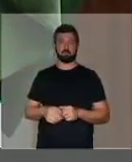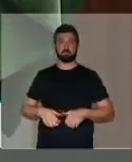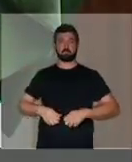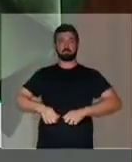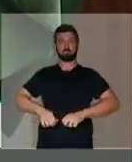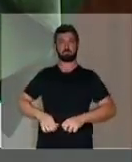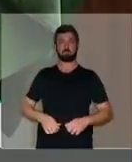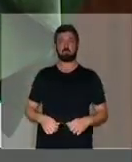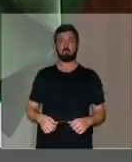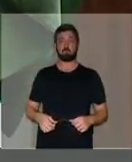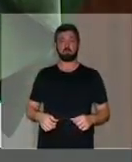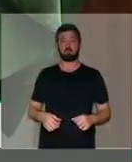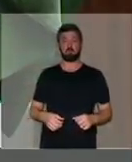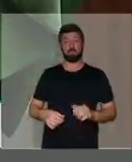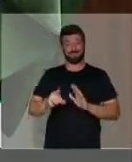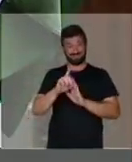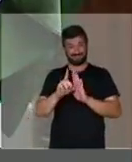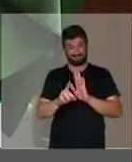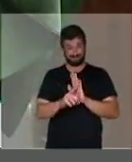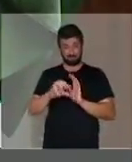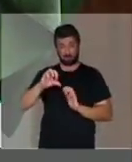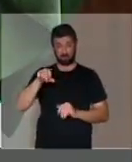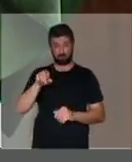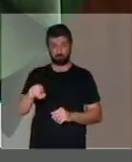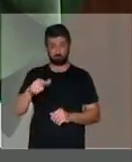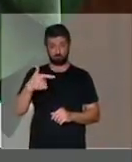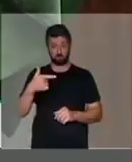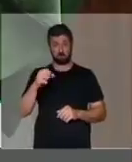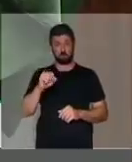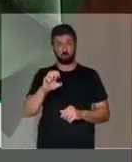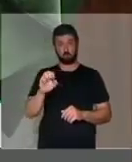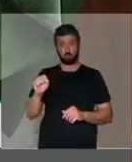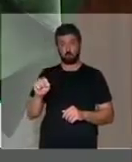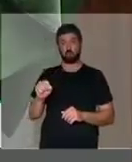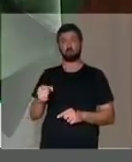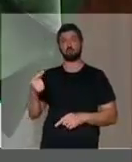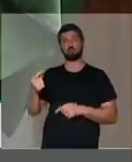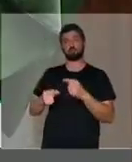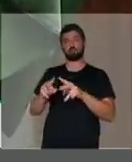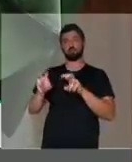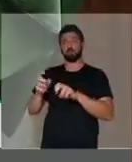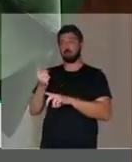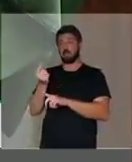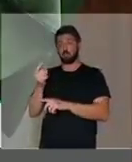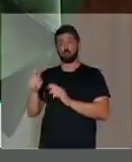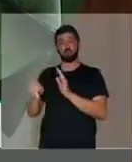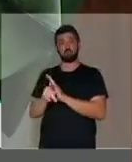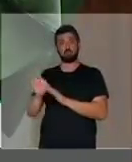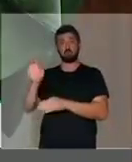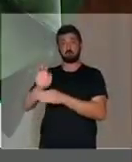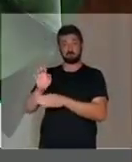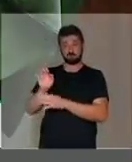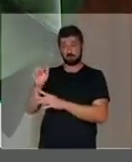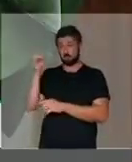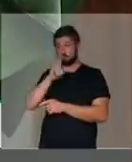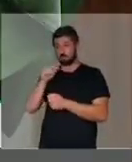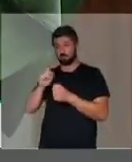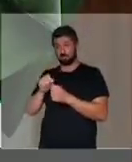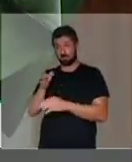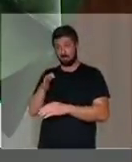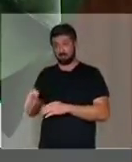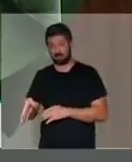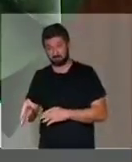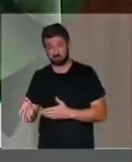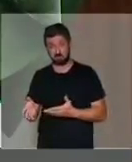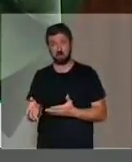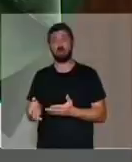examinada. O decreto 9.288, ao tratar dos recursos estaduais para a execução da